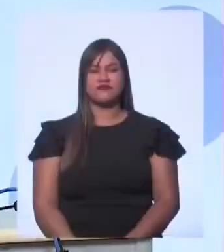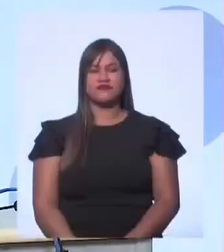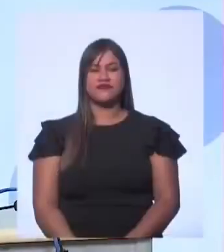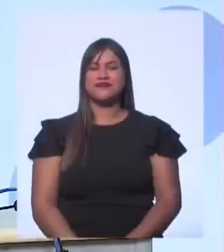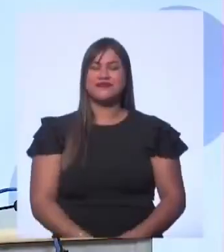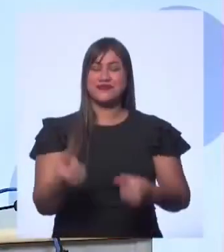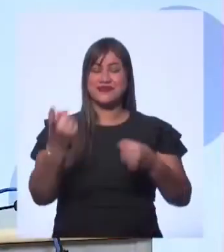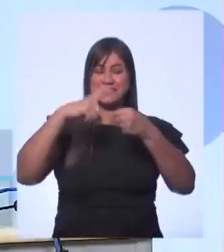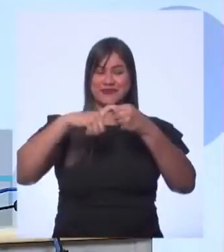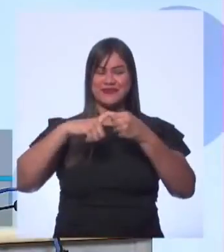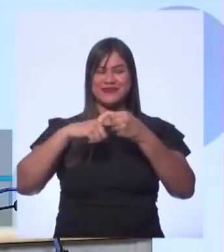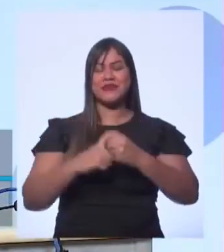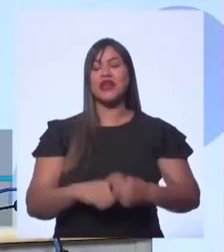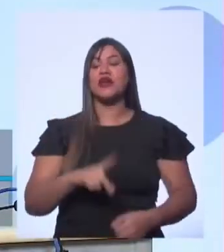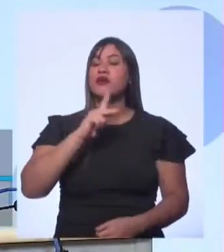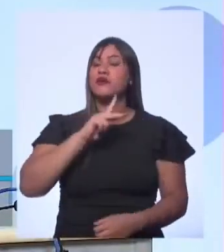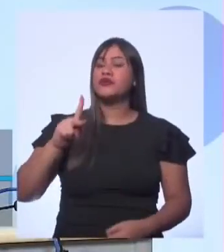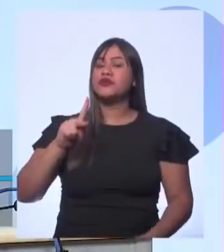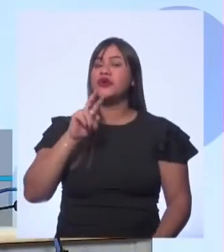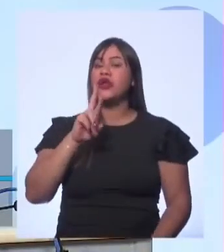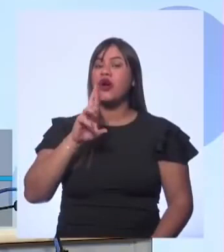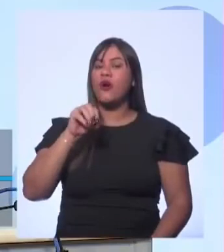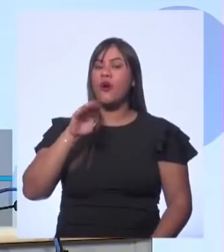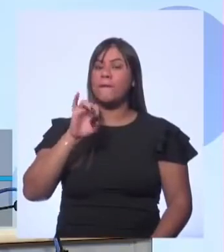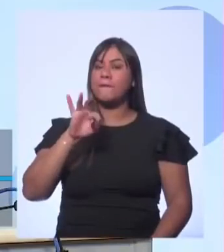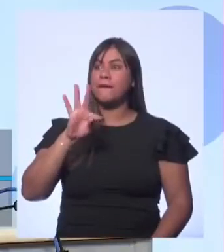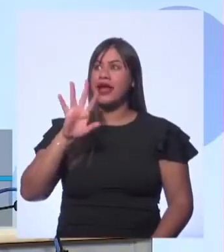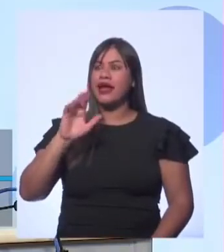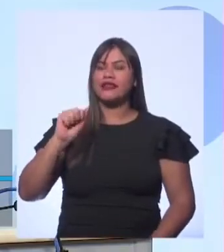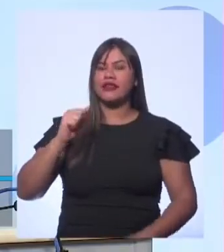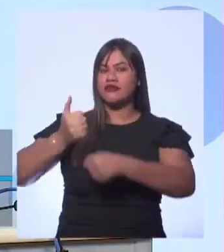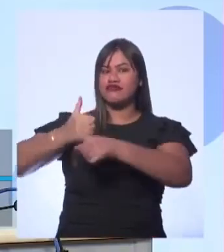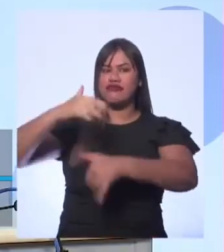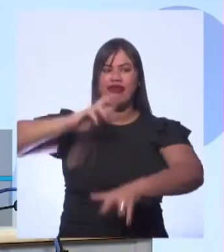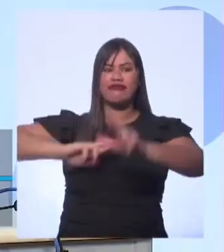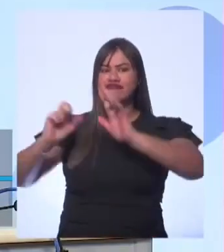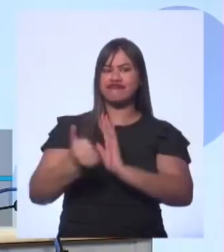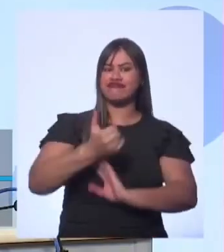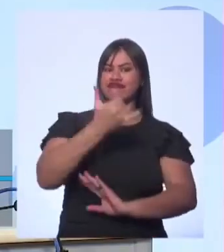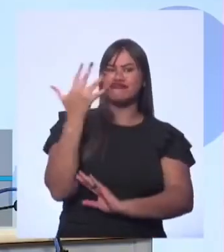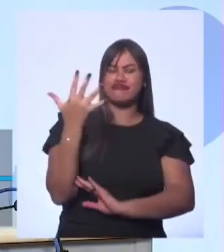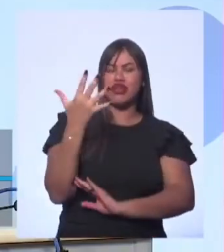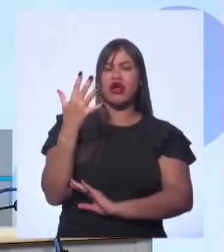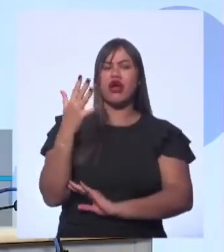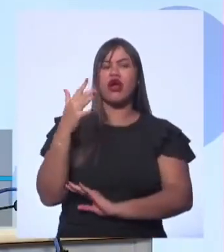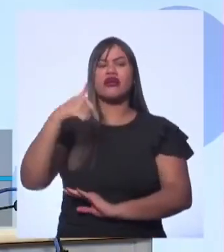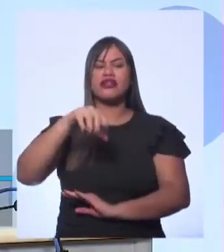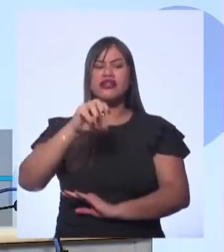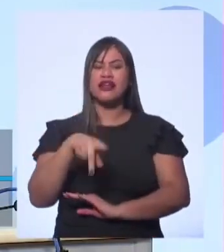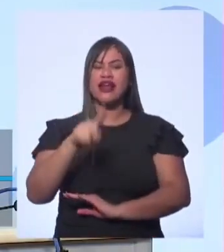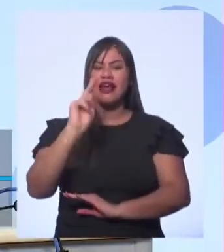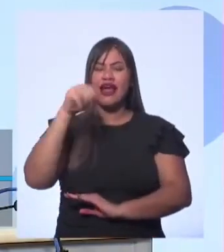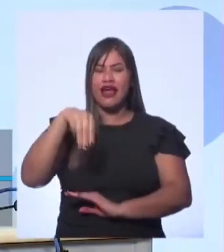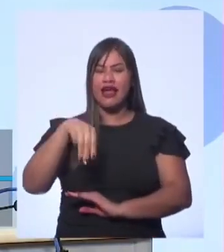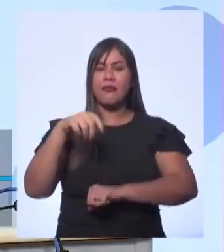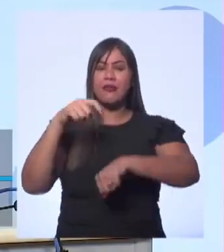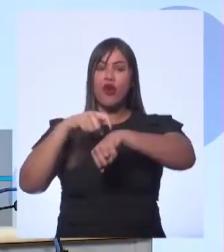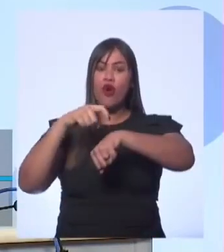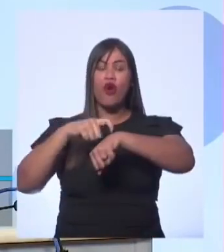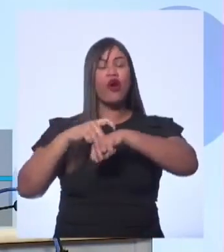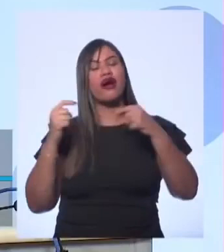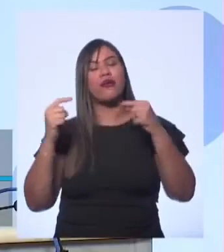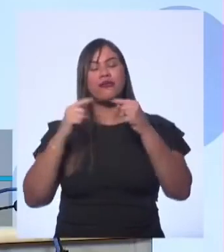Voltamos da atividade. Professora Roberta, o chat está bombando. Olha, 70 km por hora foi a resposta que nós tivemos